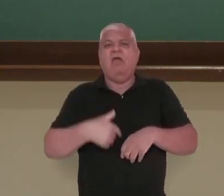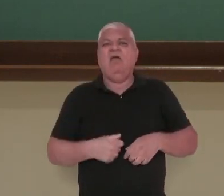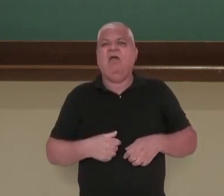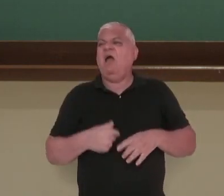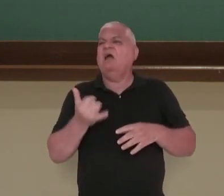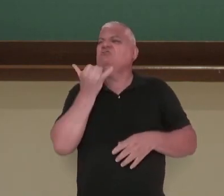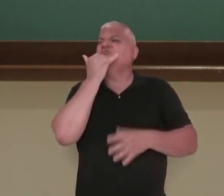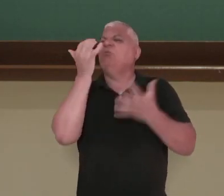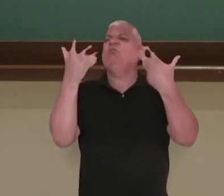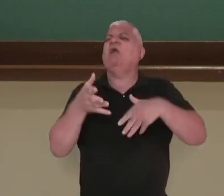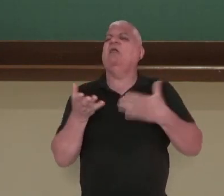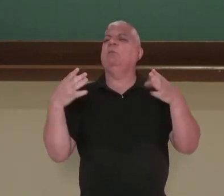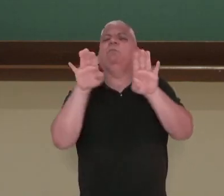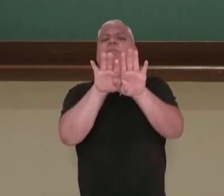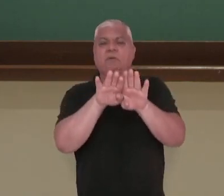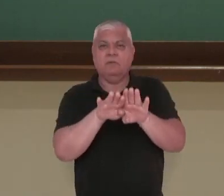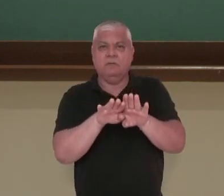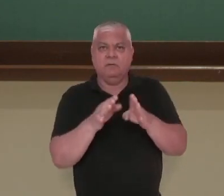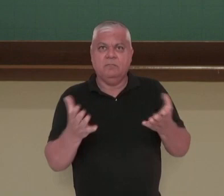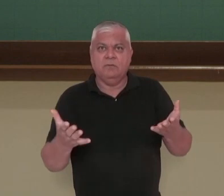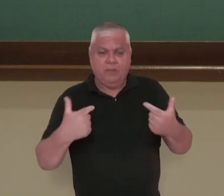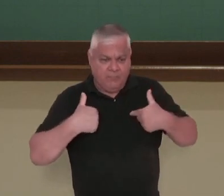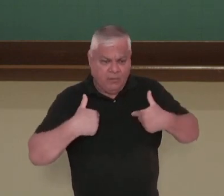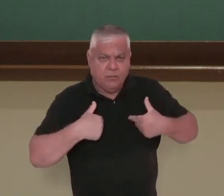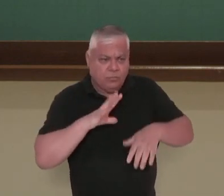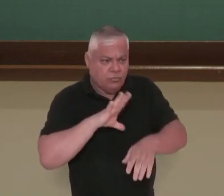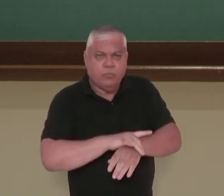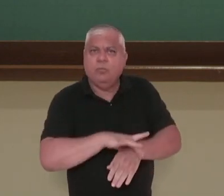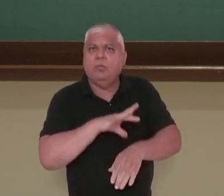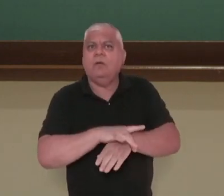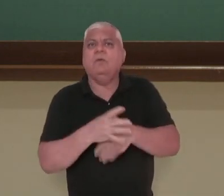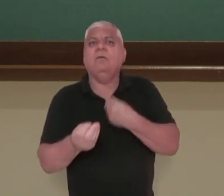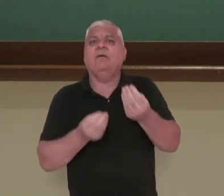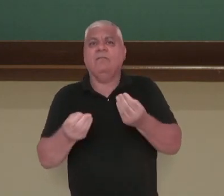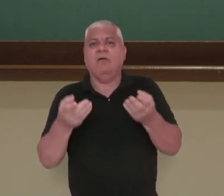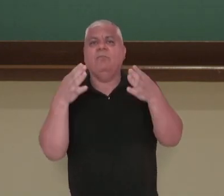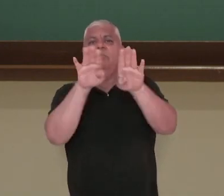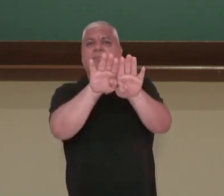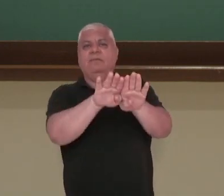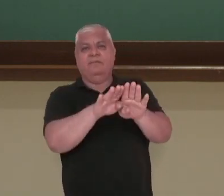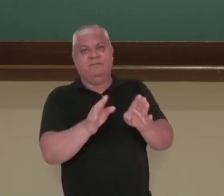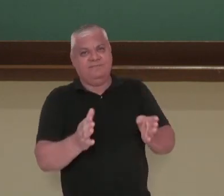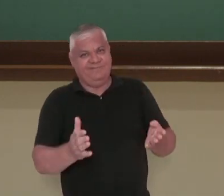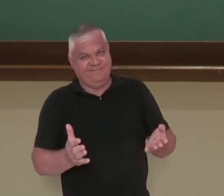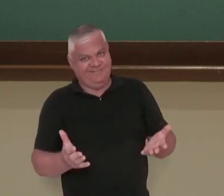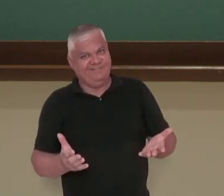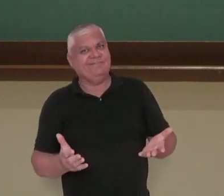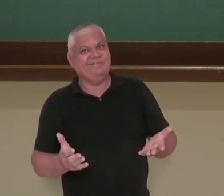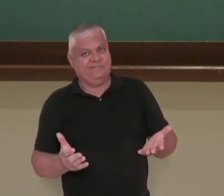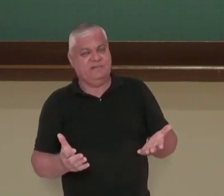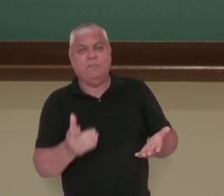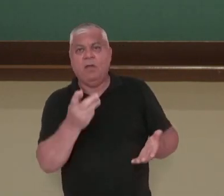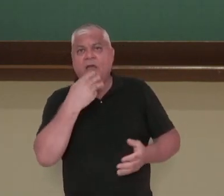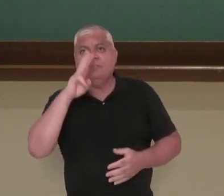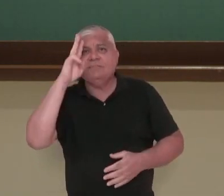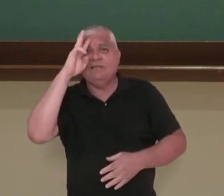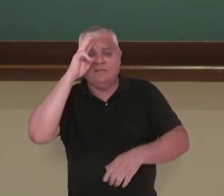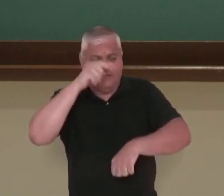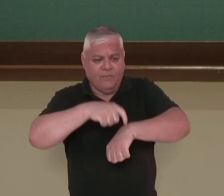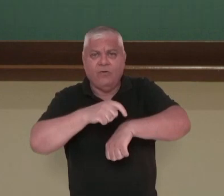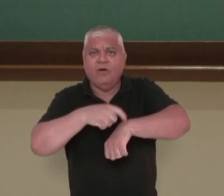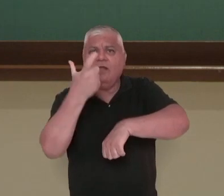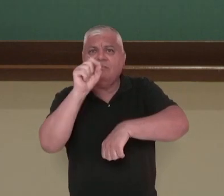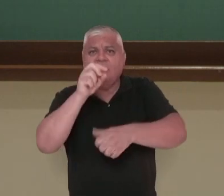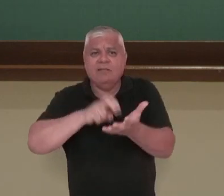abrir o posto de saúde. E daí você está com uma emergência, vai no posto de saúde, está fechado. Pô, mas é terça-feira, 10 horas da manhã, como que ele